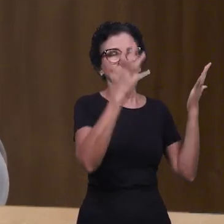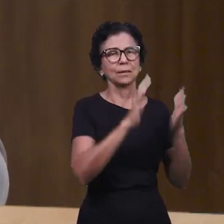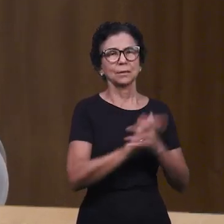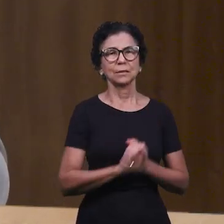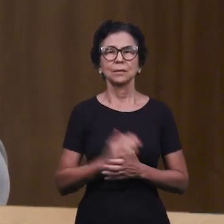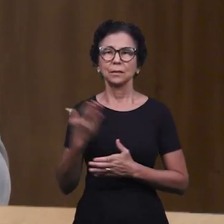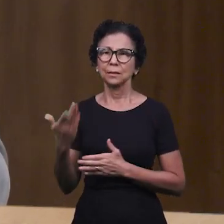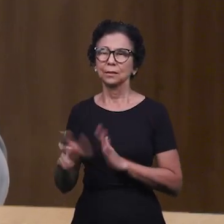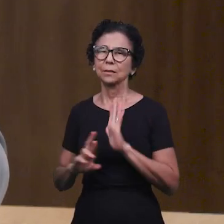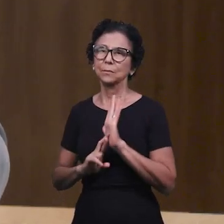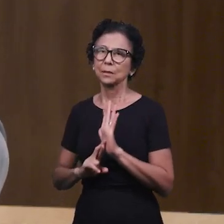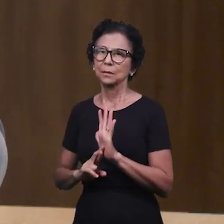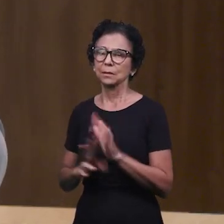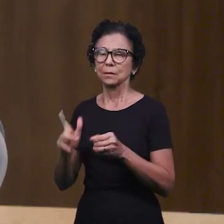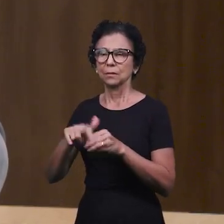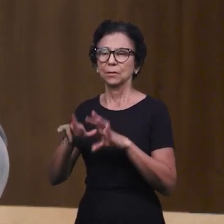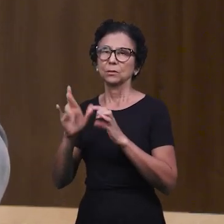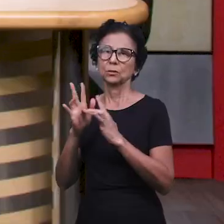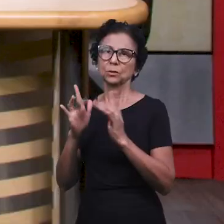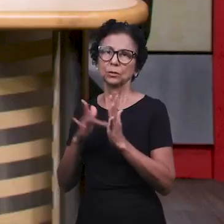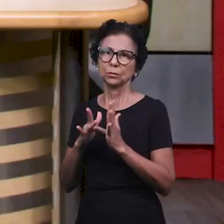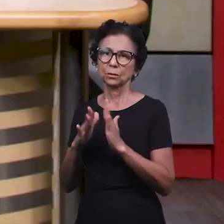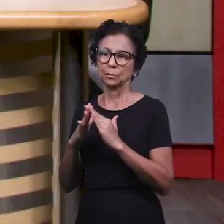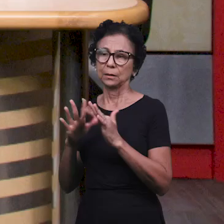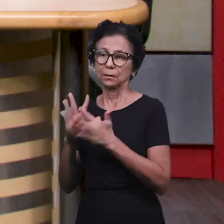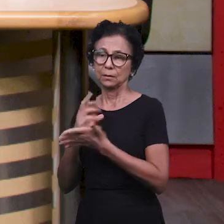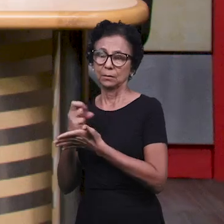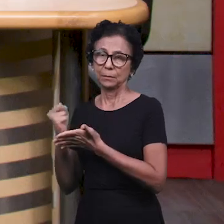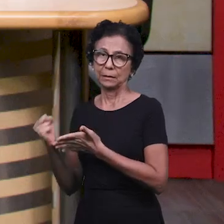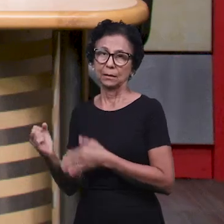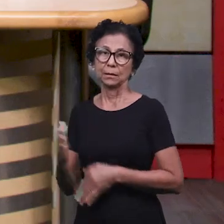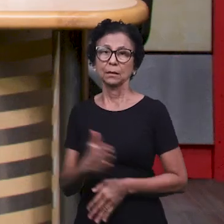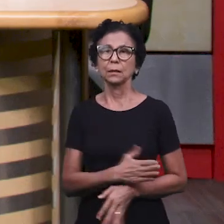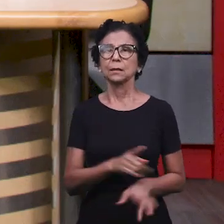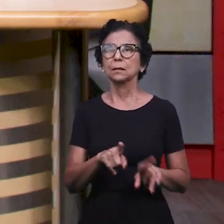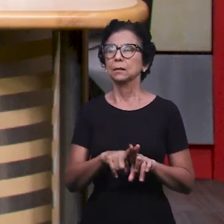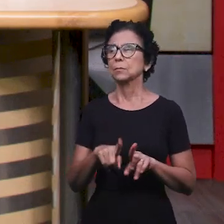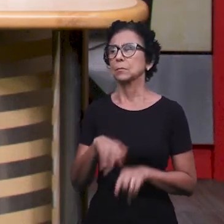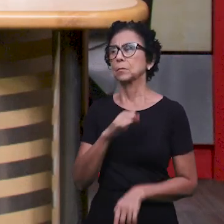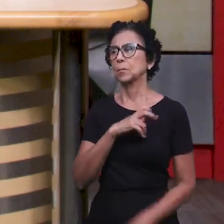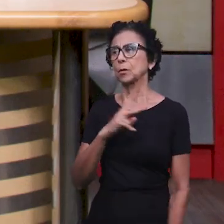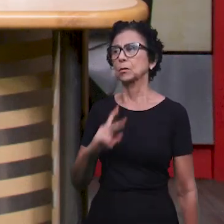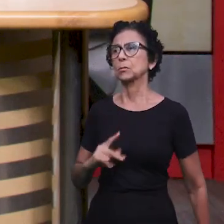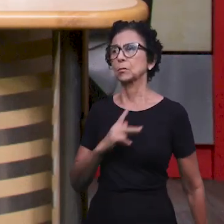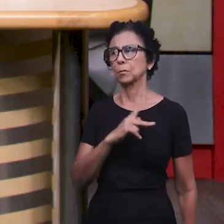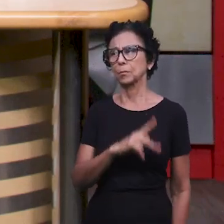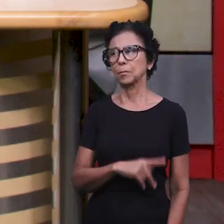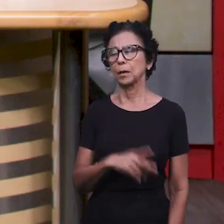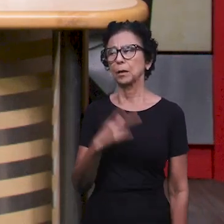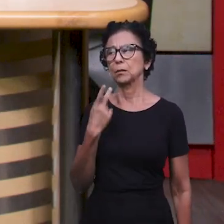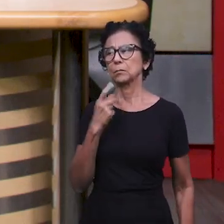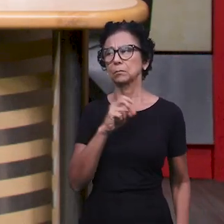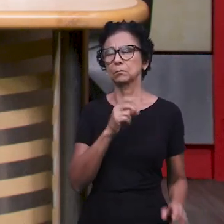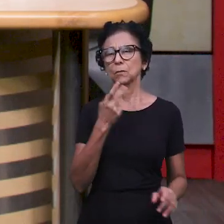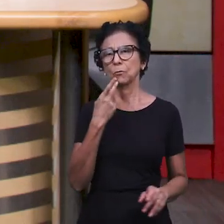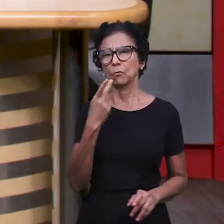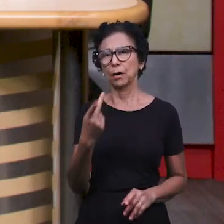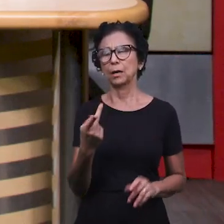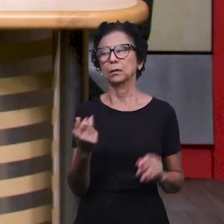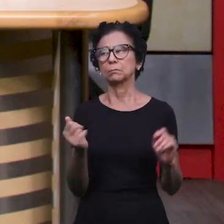sua igreja. Daniel. Aliás, quando o apóstolo Paulo fala sobre a Páscoa, ele diz que Jesus é a nossa Páscoa.